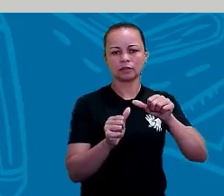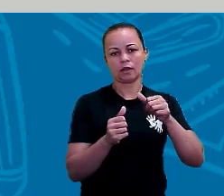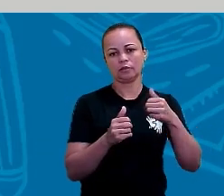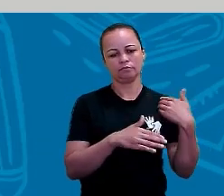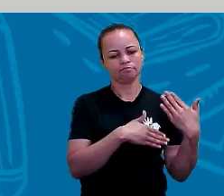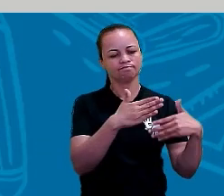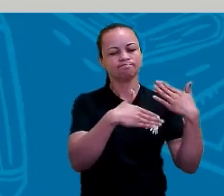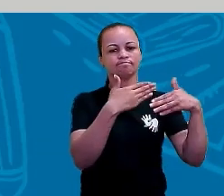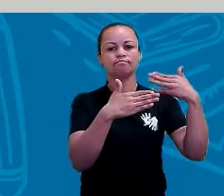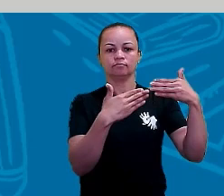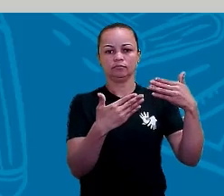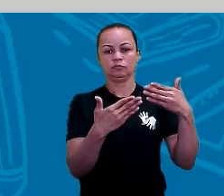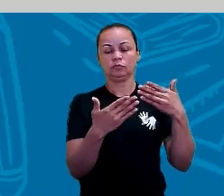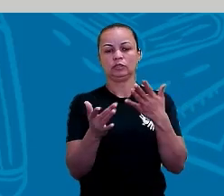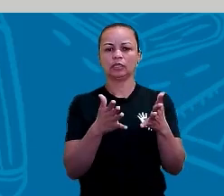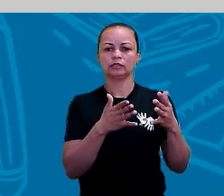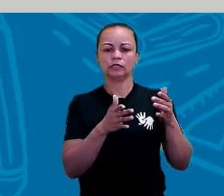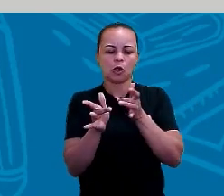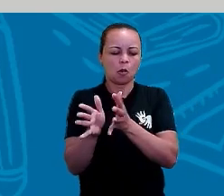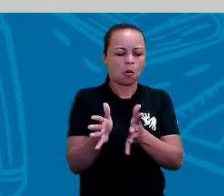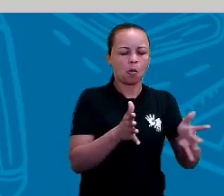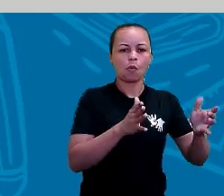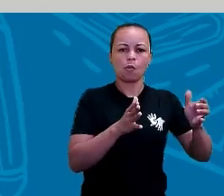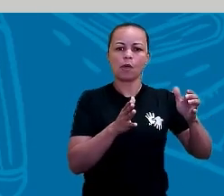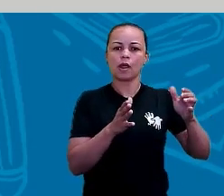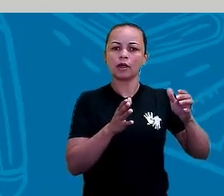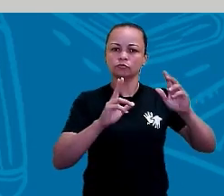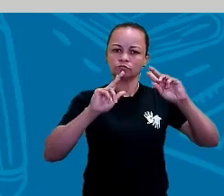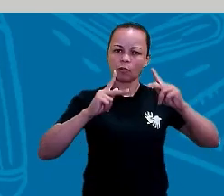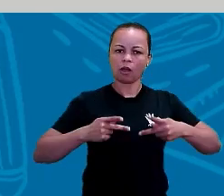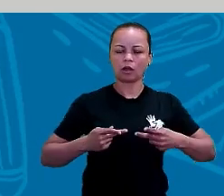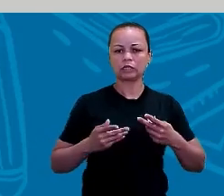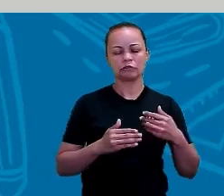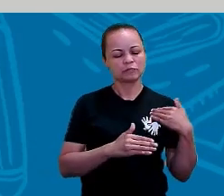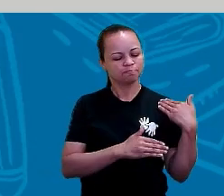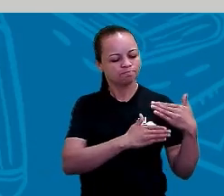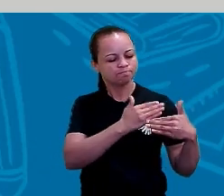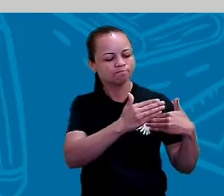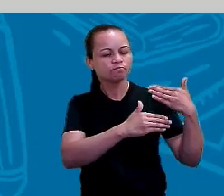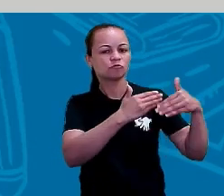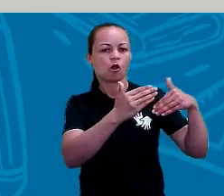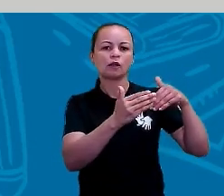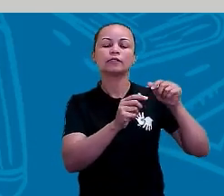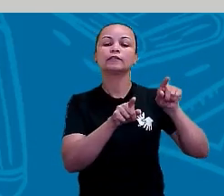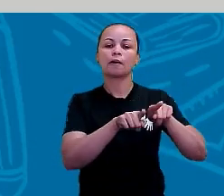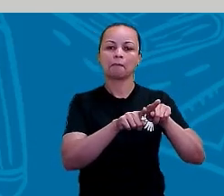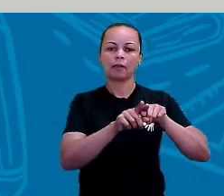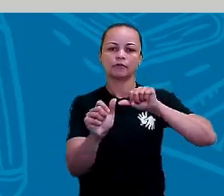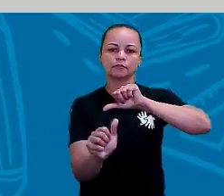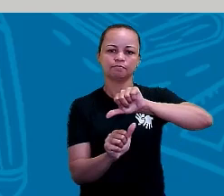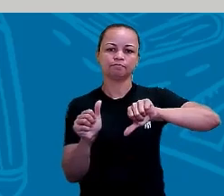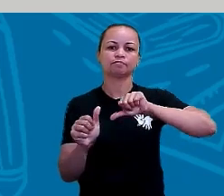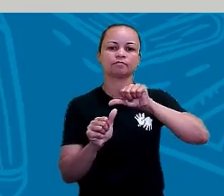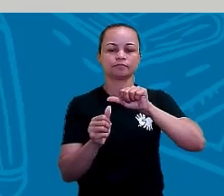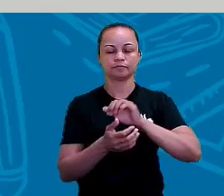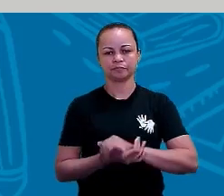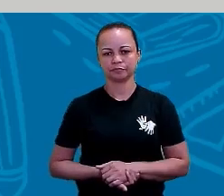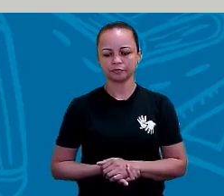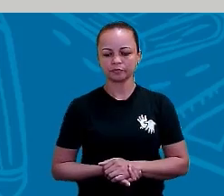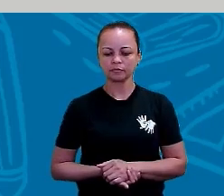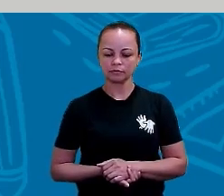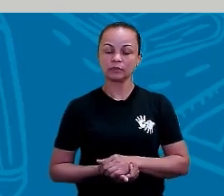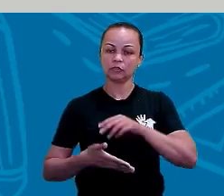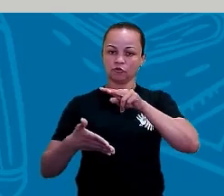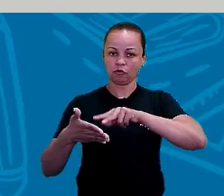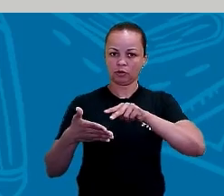que, no decorrer da história da humanidade, ele foi evoluindo e se transformando, tá bom? Então, preste atenção na